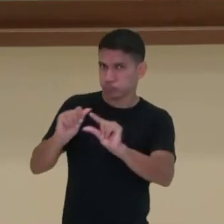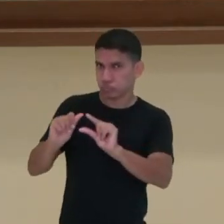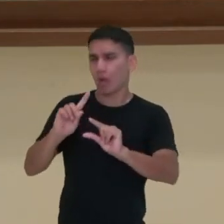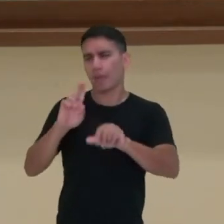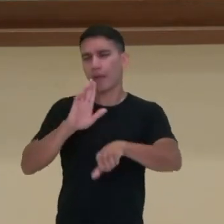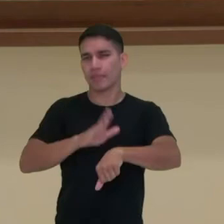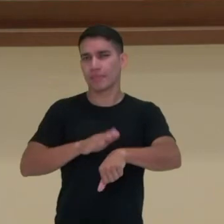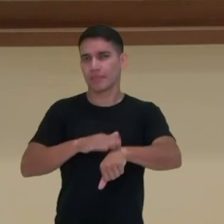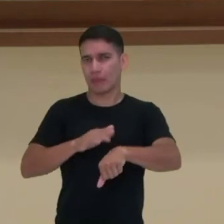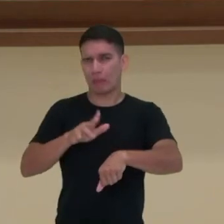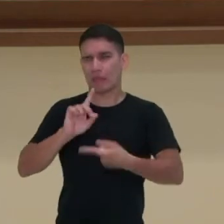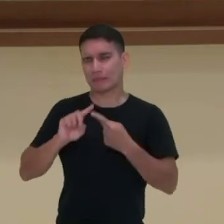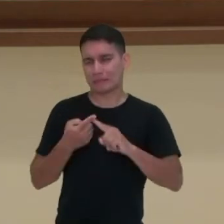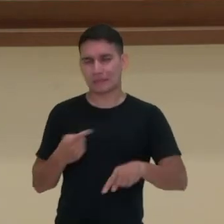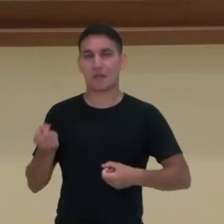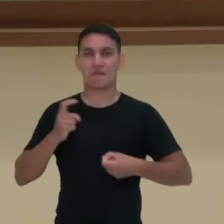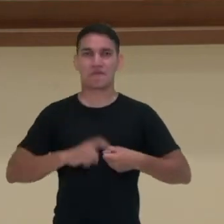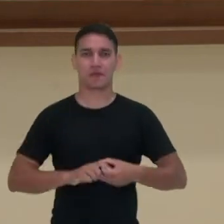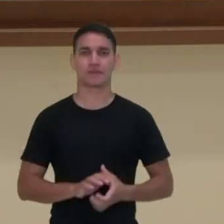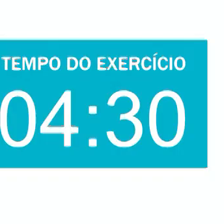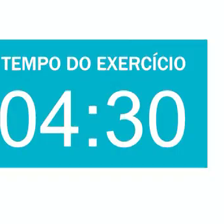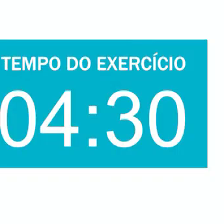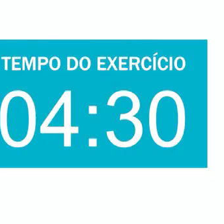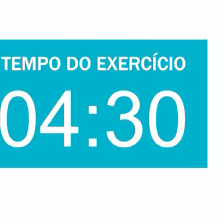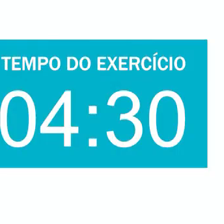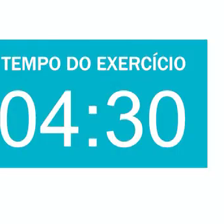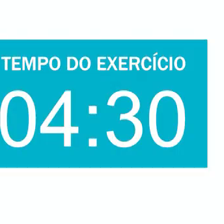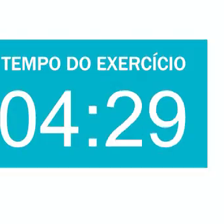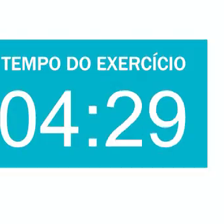vocês, um pouquinho mais trabalhoso, e já voltamos.